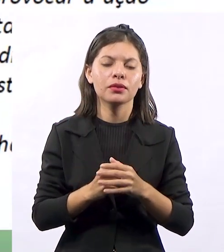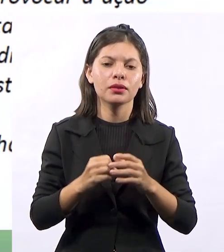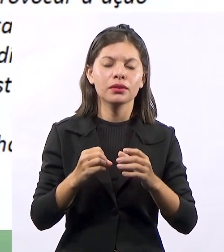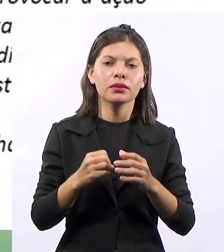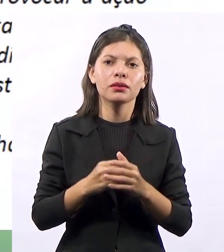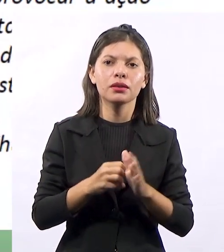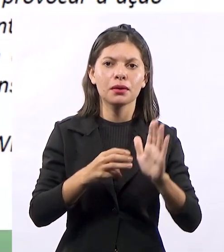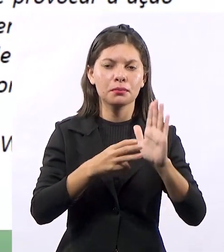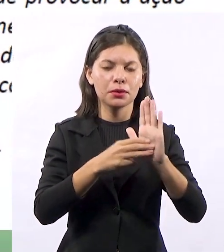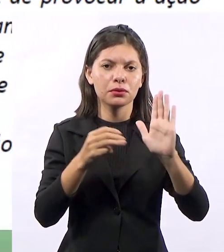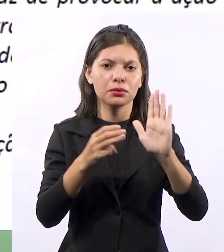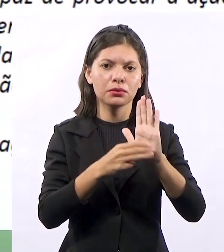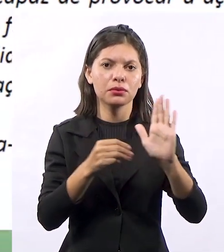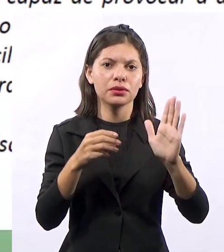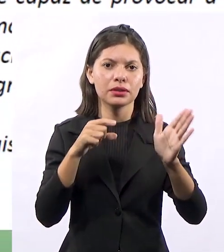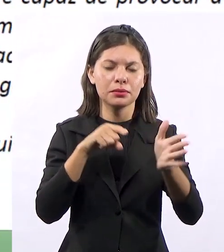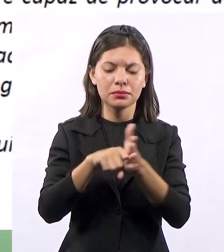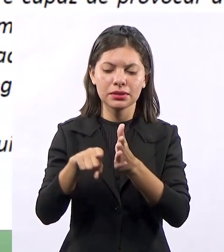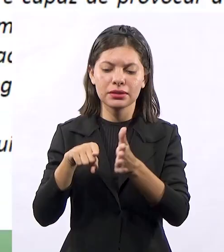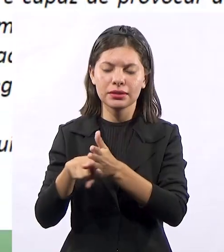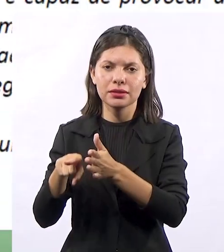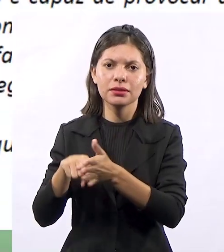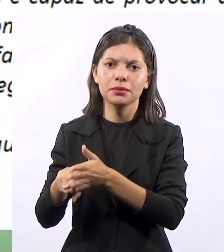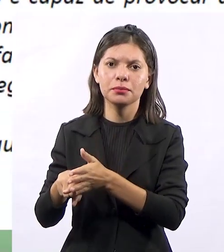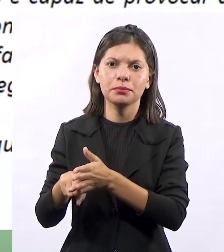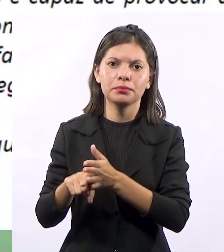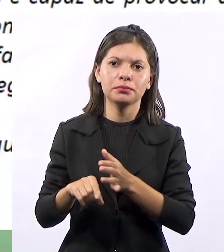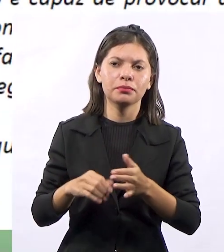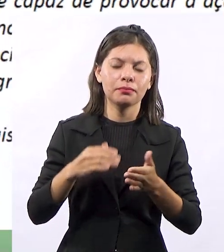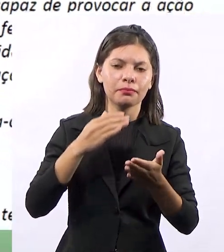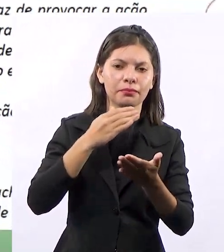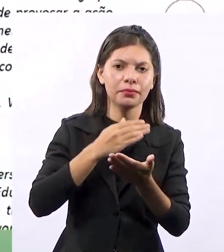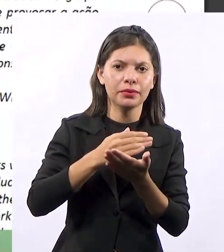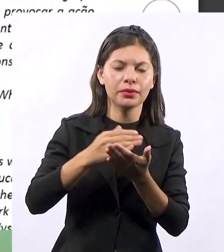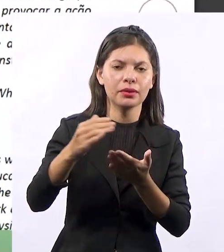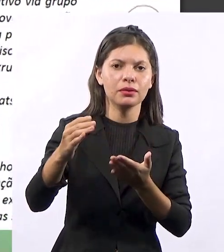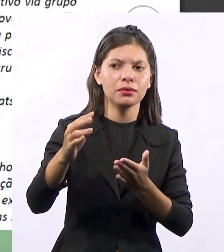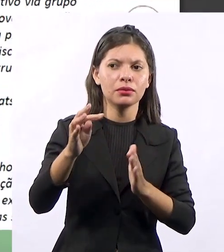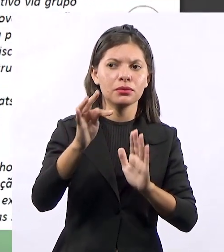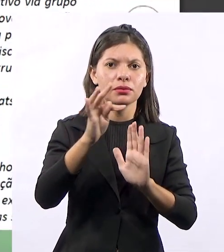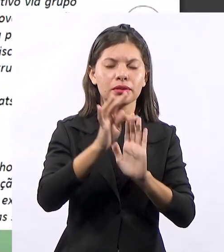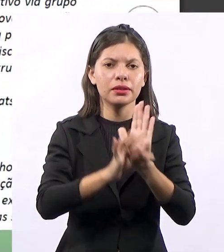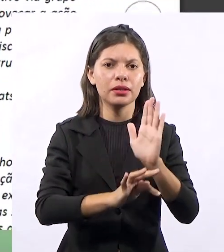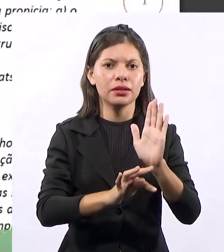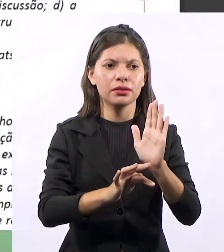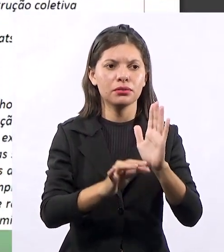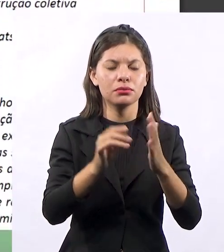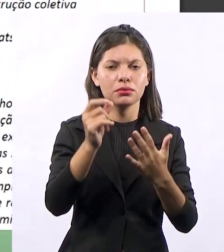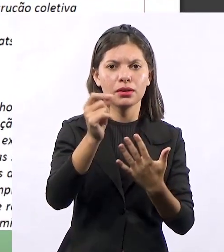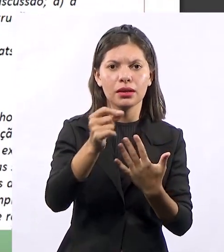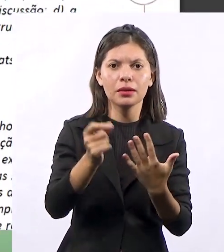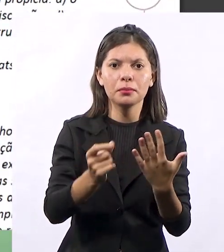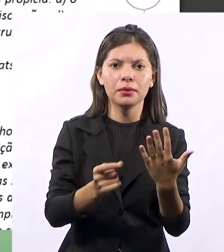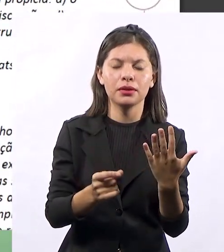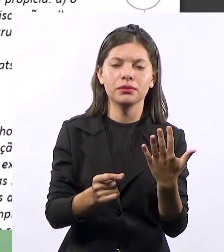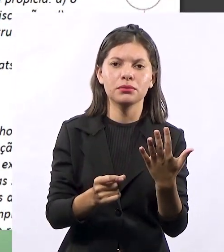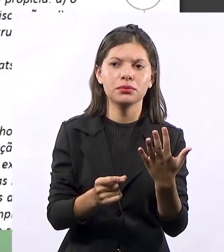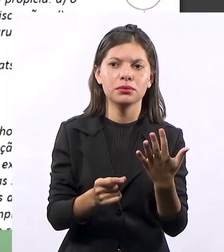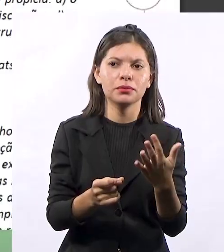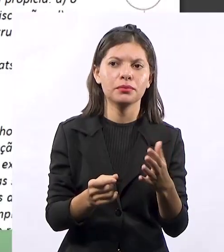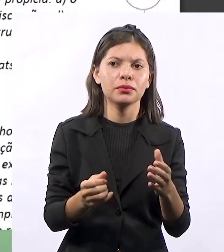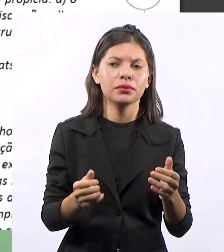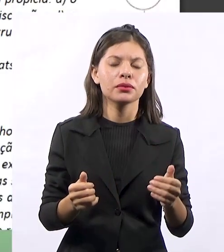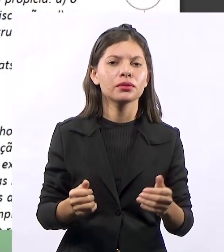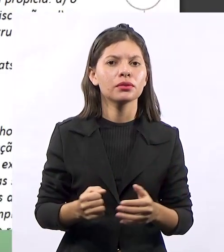abordagem metodológica da pesquisação. Então, ao longo do texto, eu vou trazer os elementos que se